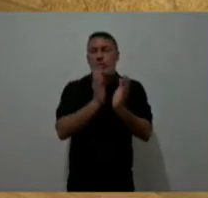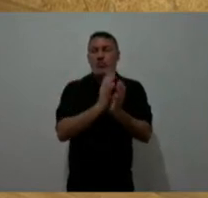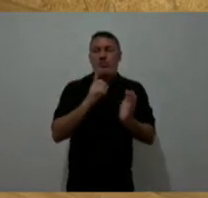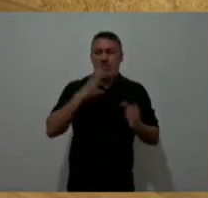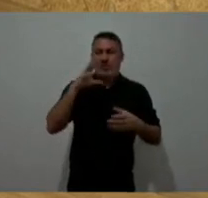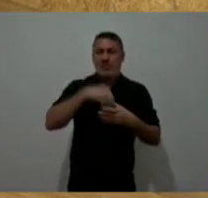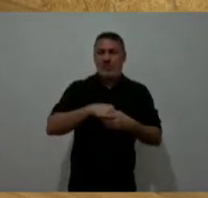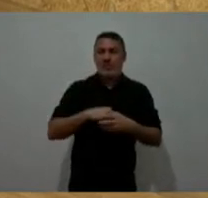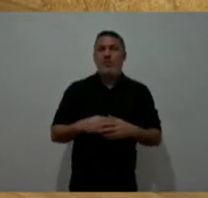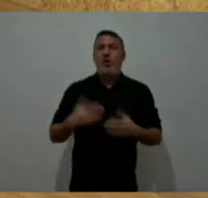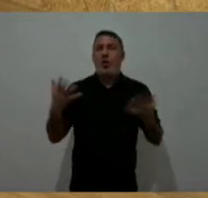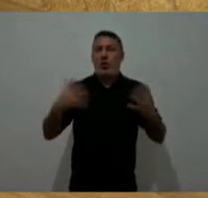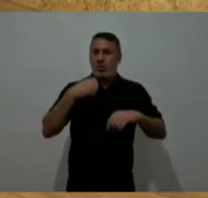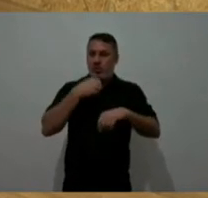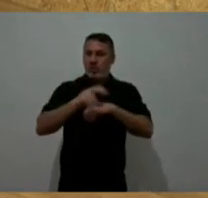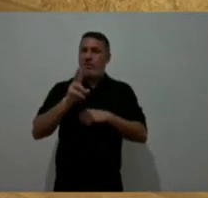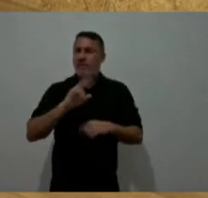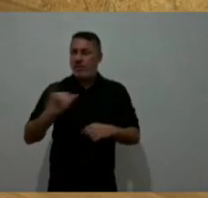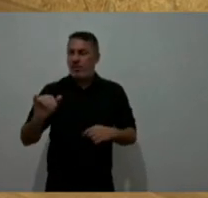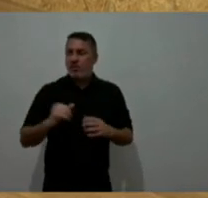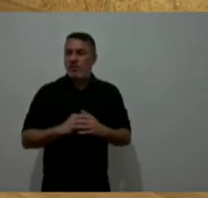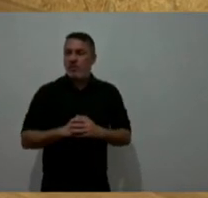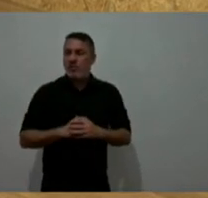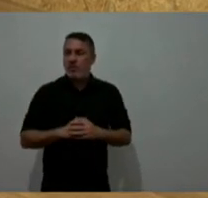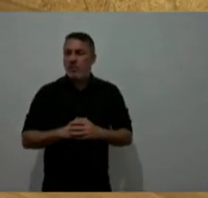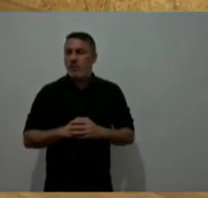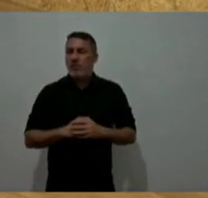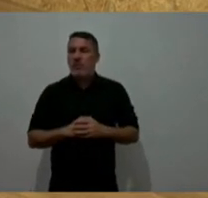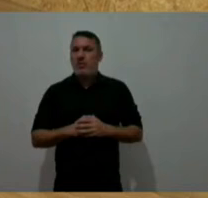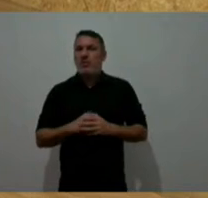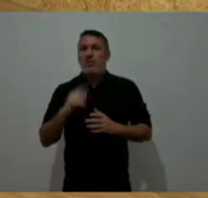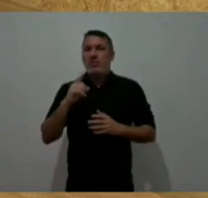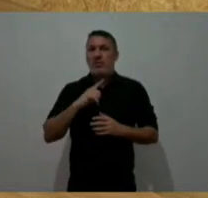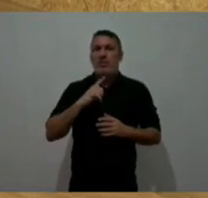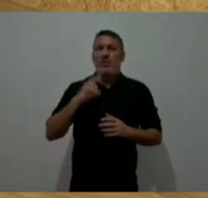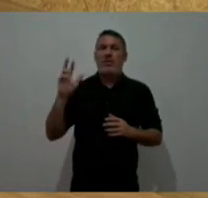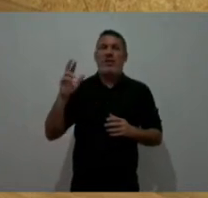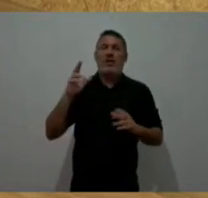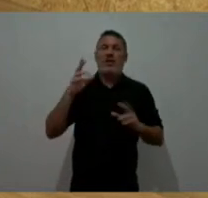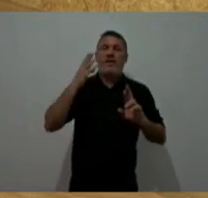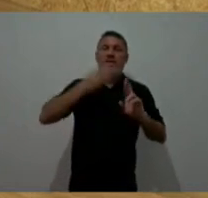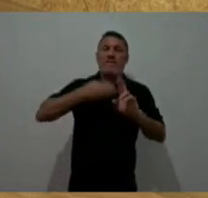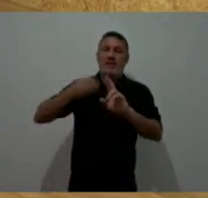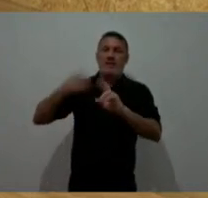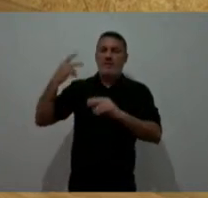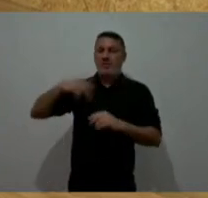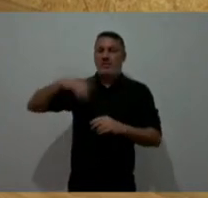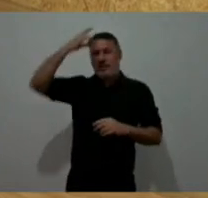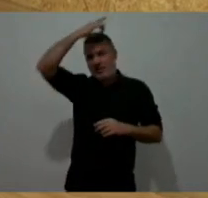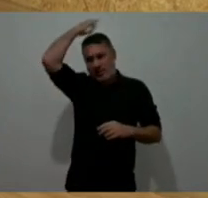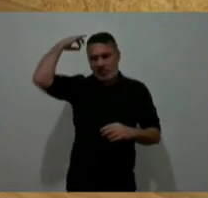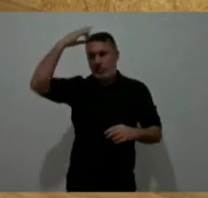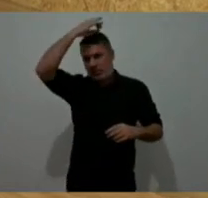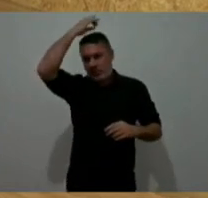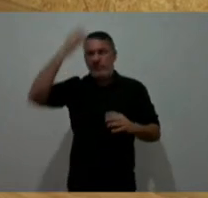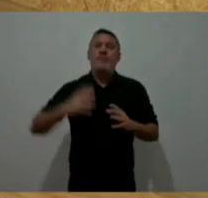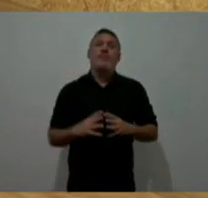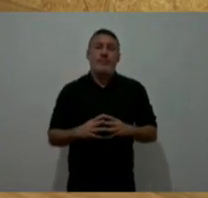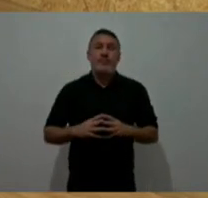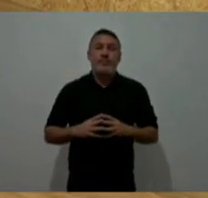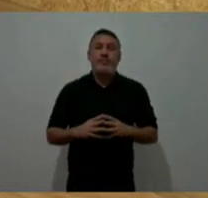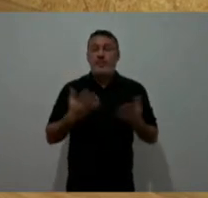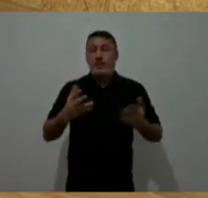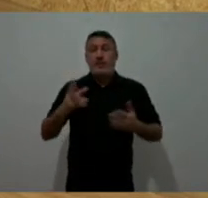hoje, sobre esses grandes nomes capixabas. A história do Espírito Santo, gente, assim, é sempre uma